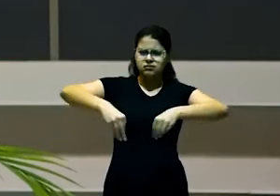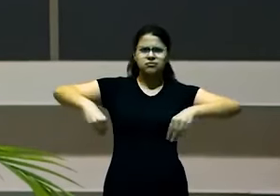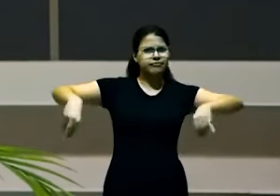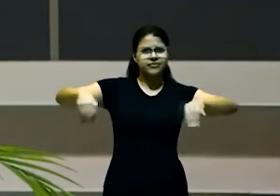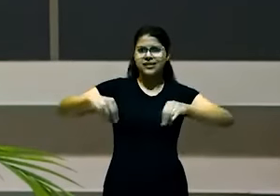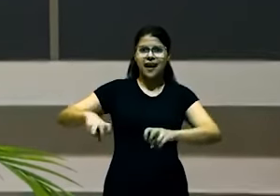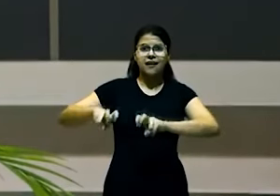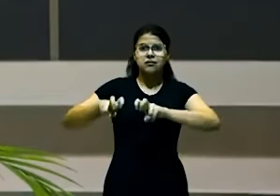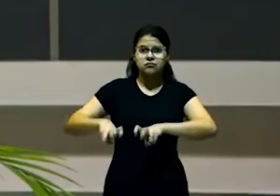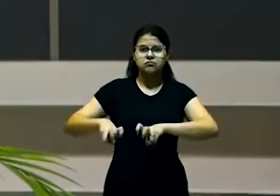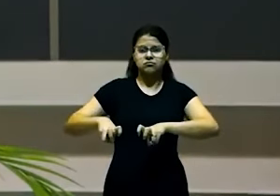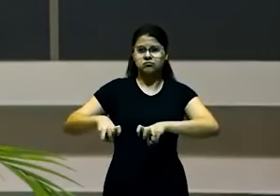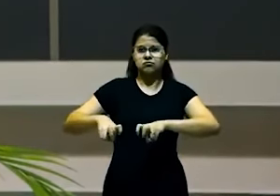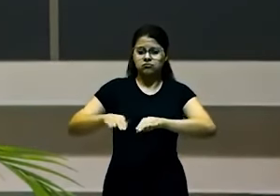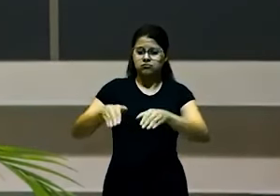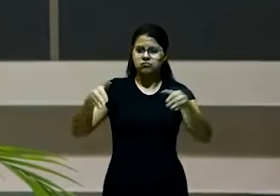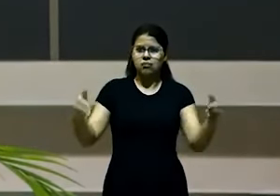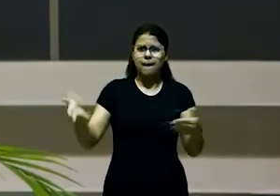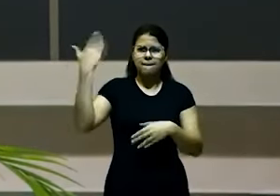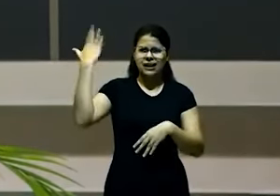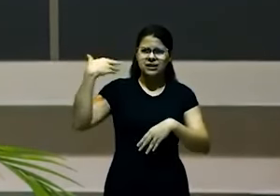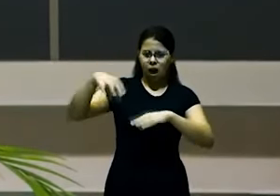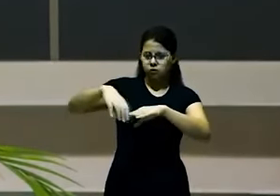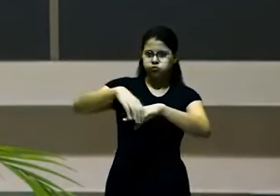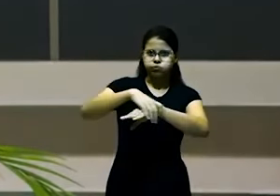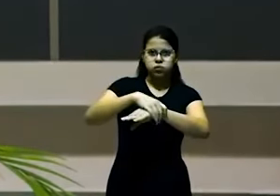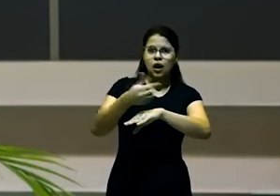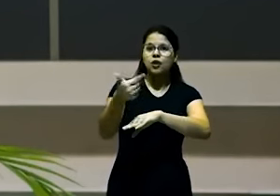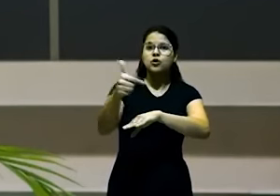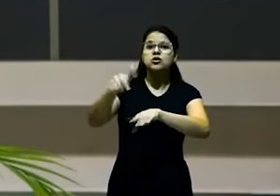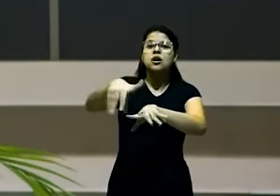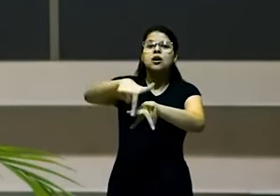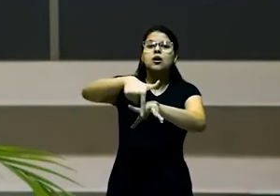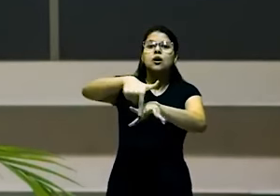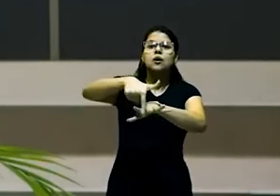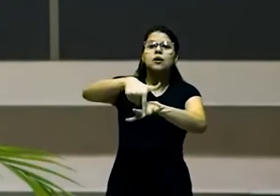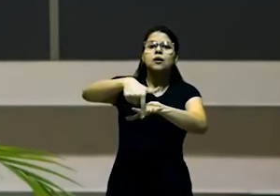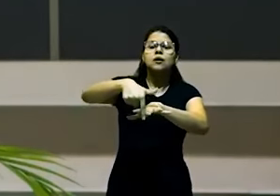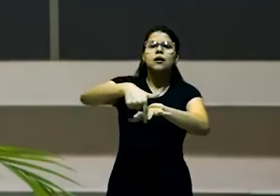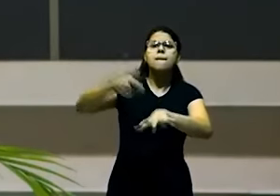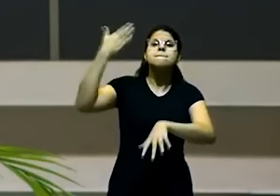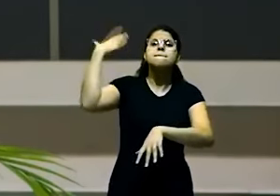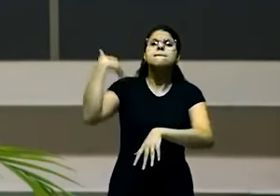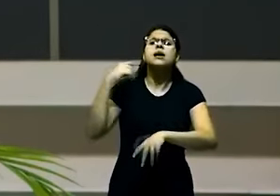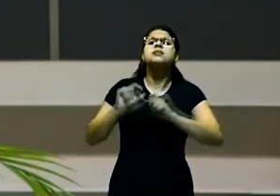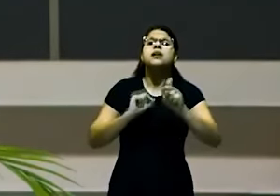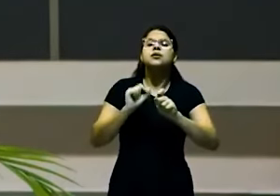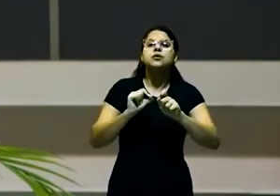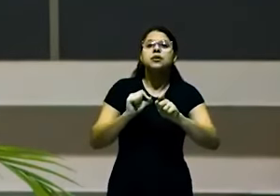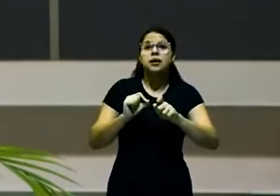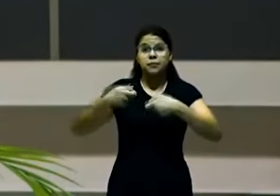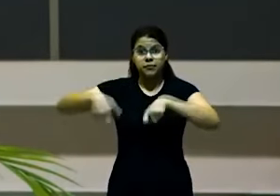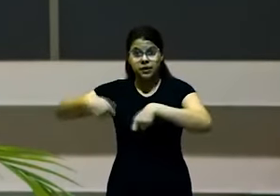terra e não tinha tênis não tinha sapato fechado era sandália então o costume da época era que